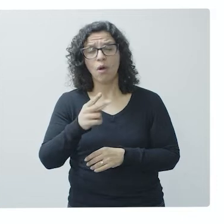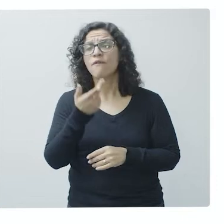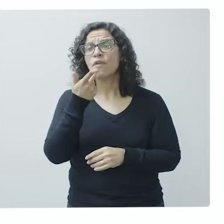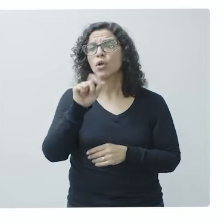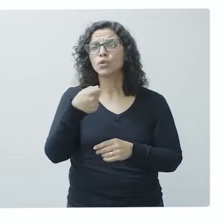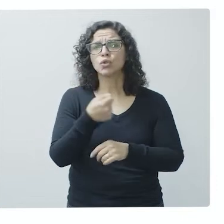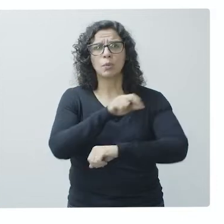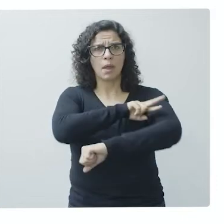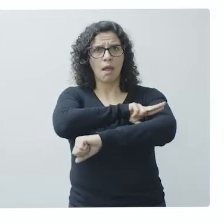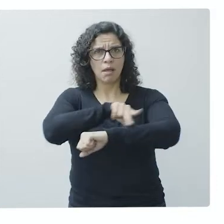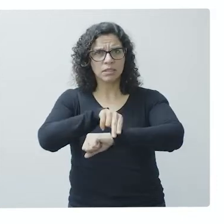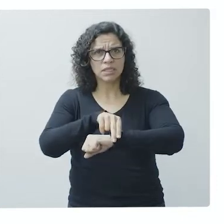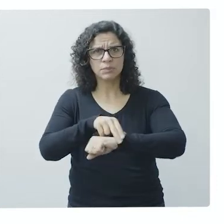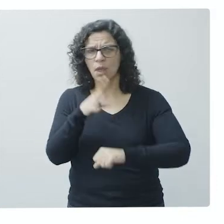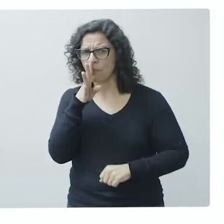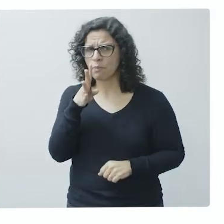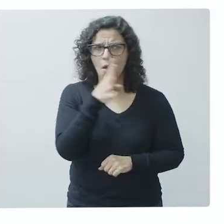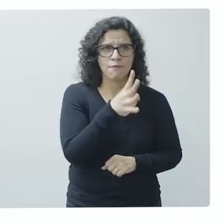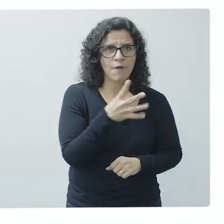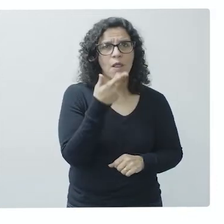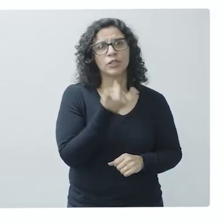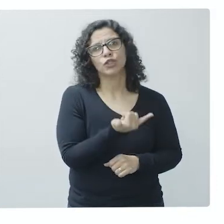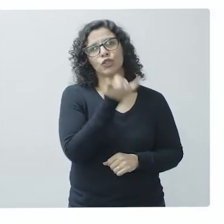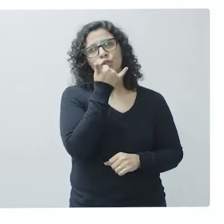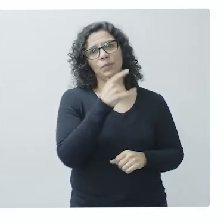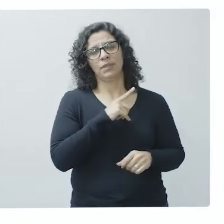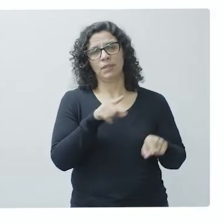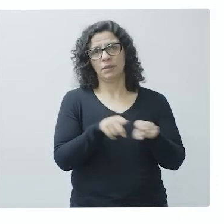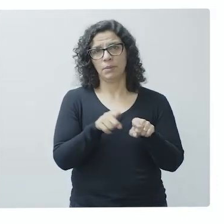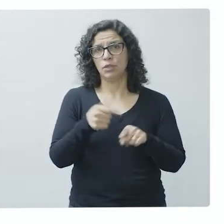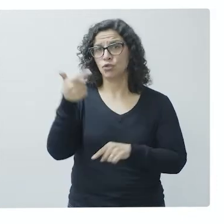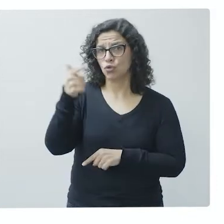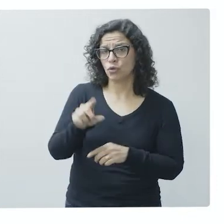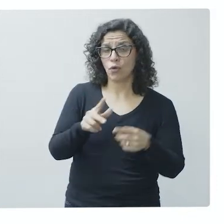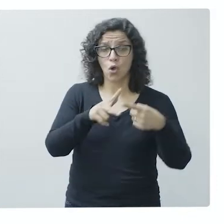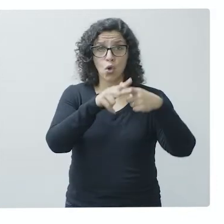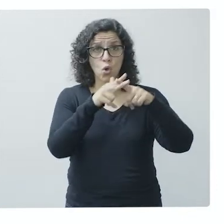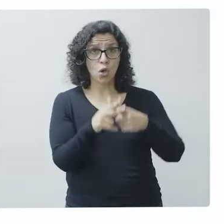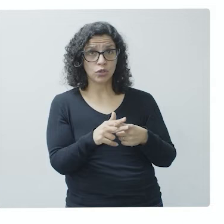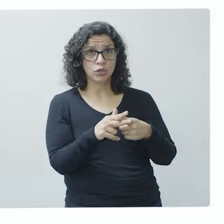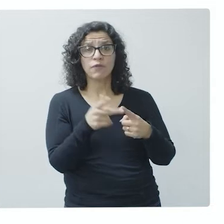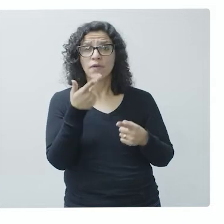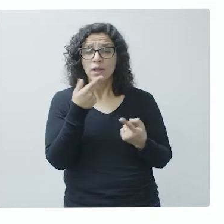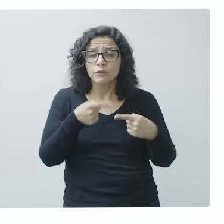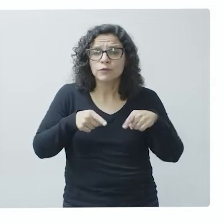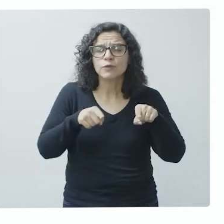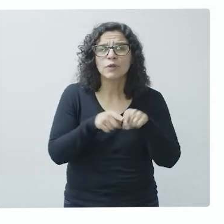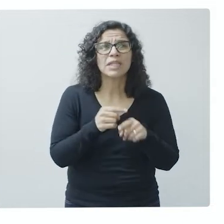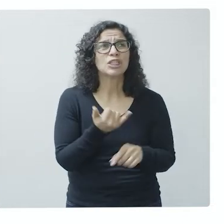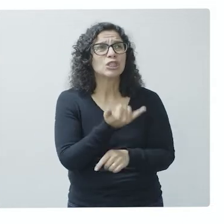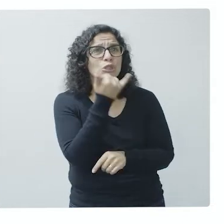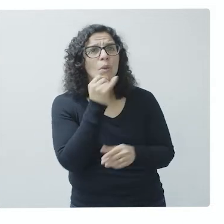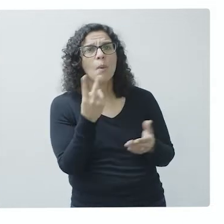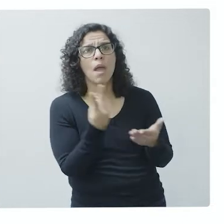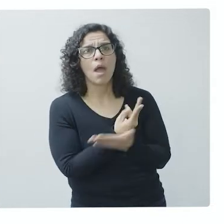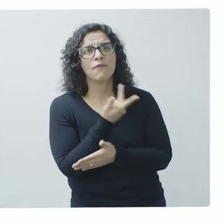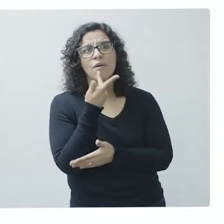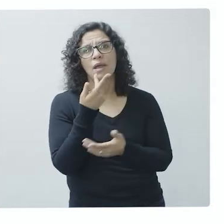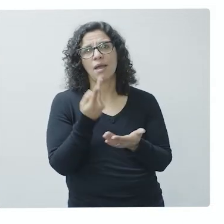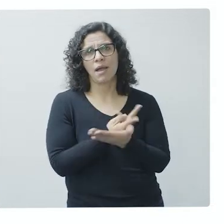das ofensas proferidas, né? E depois, de novo, corrigir, dizer novamente o que foi falado